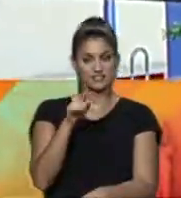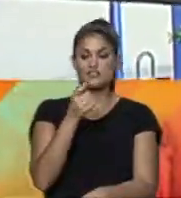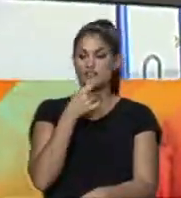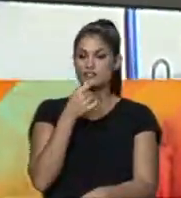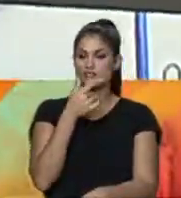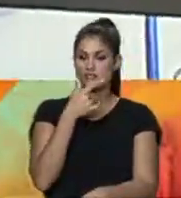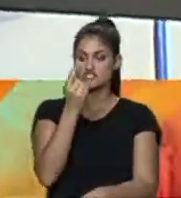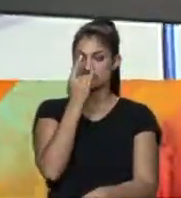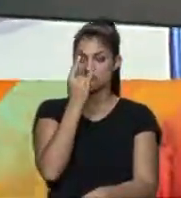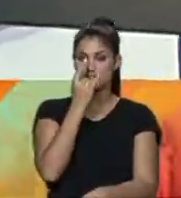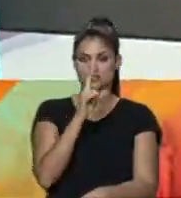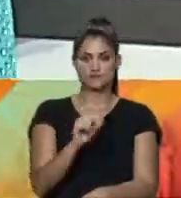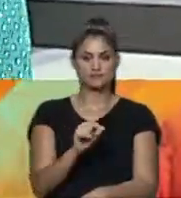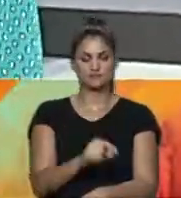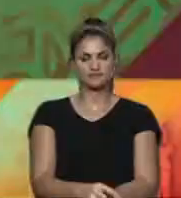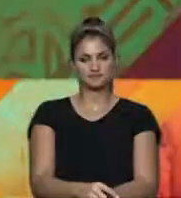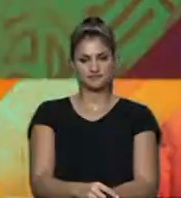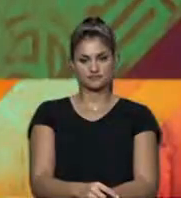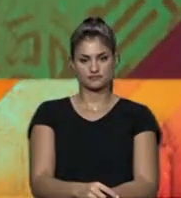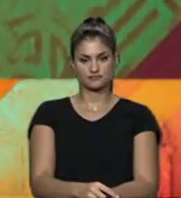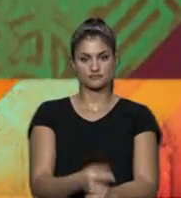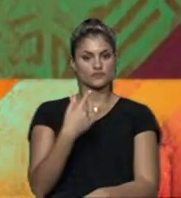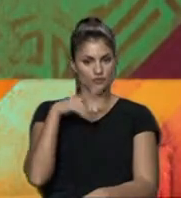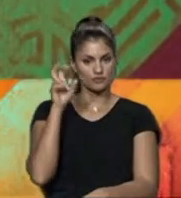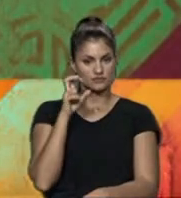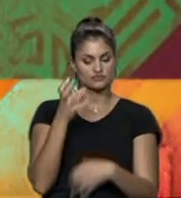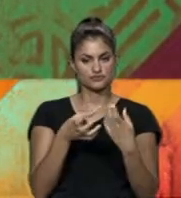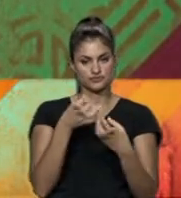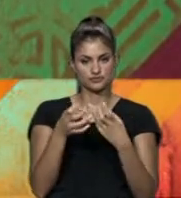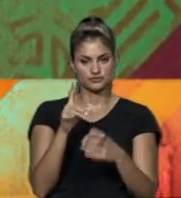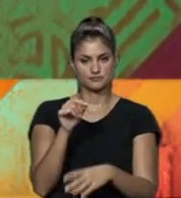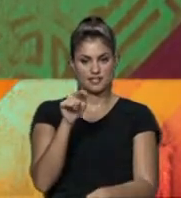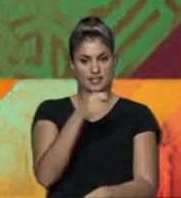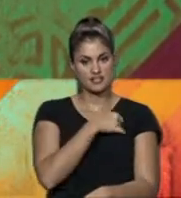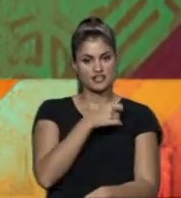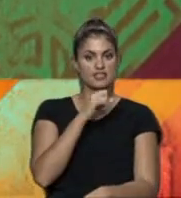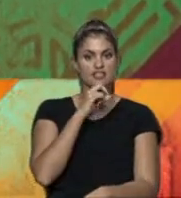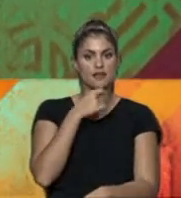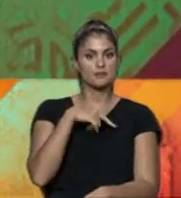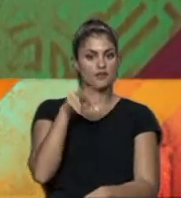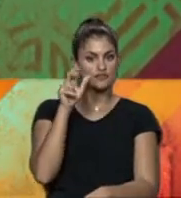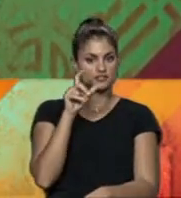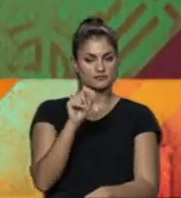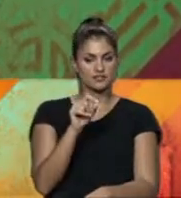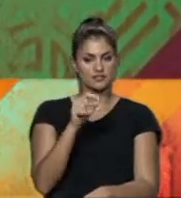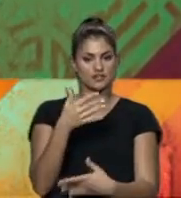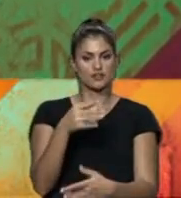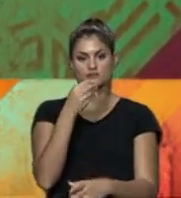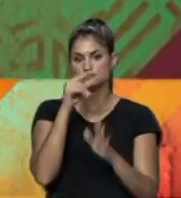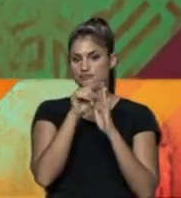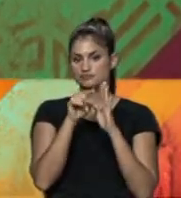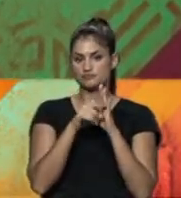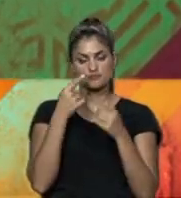leva javali. Já está aqui a estalar, olha, já estão a ouvir. Com certeza lá em casa também dá para ouvir. Deixa-me mostrar os ingredientes então primeiro. Sei, e vamos depois lá, vamos lá, vamos lá,